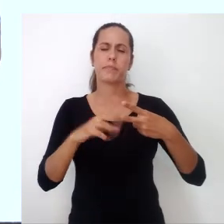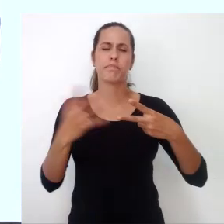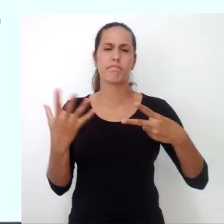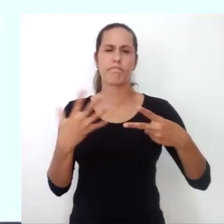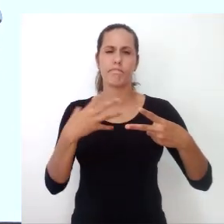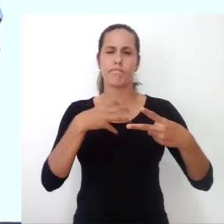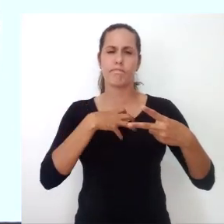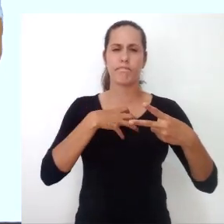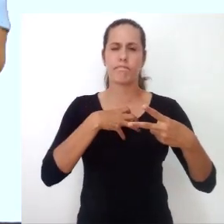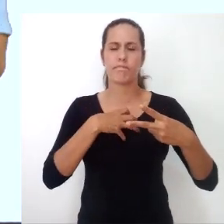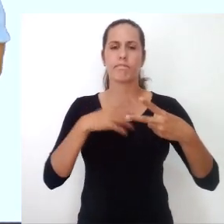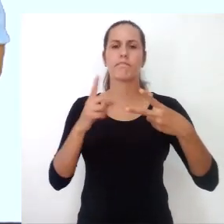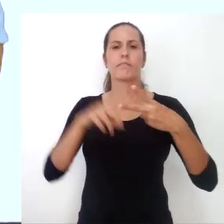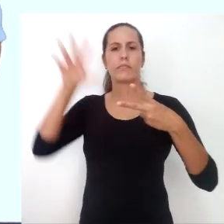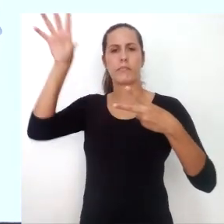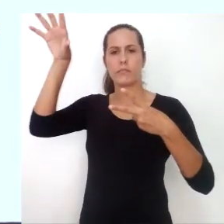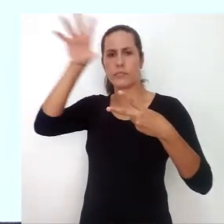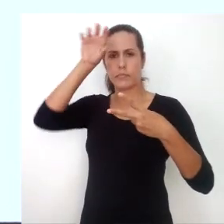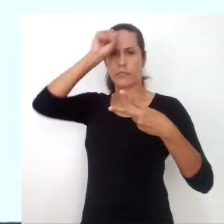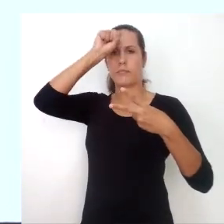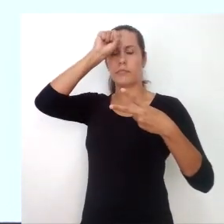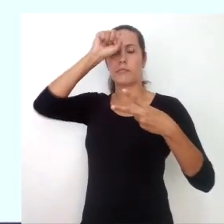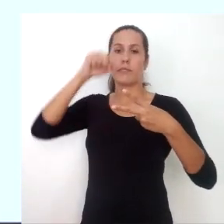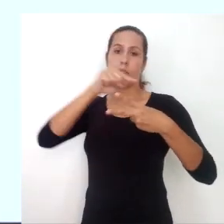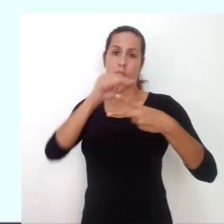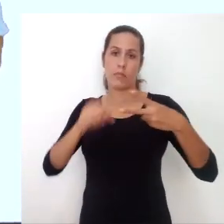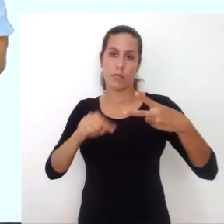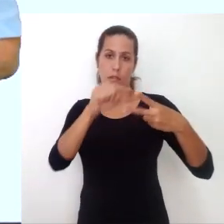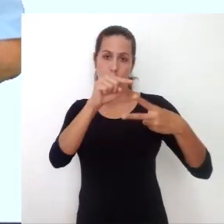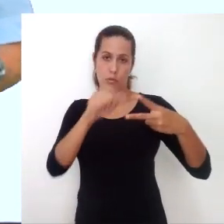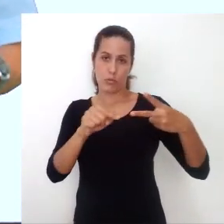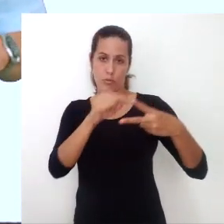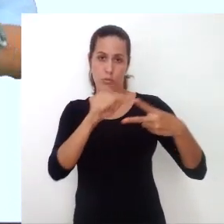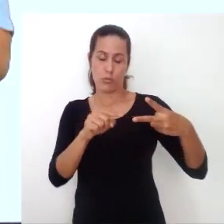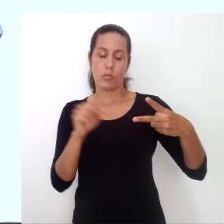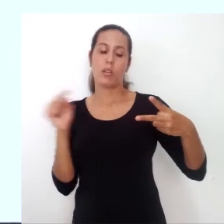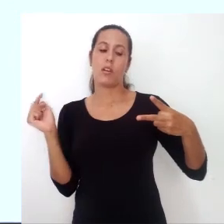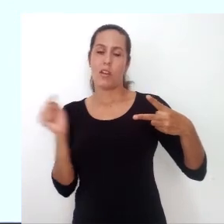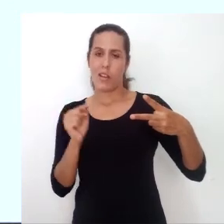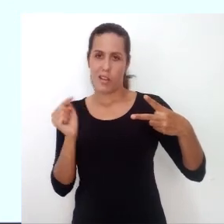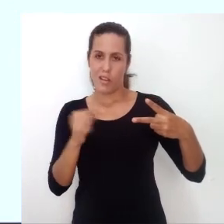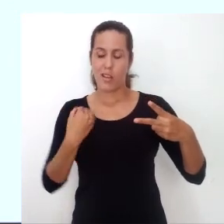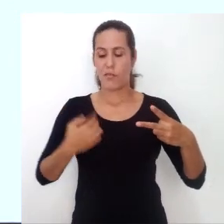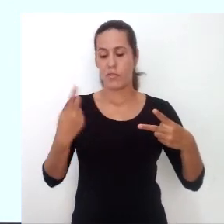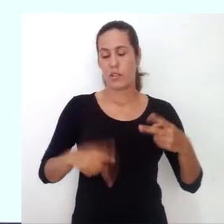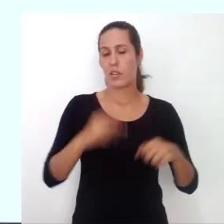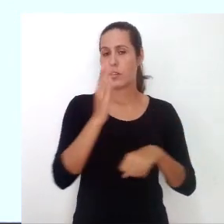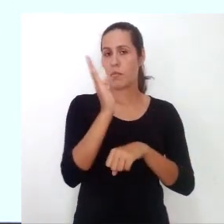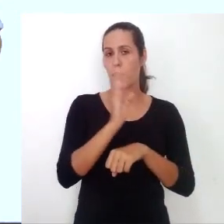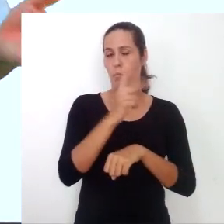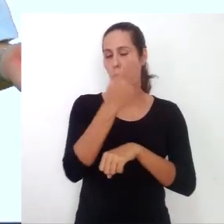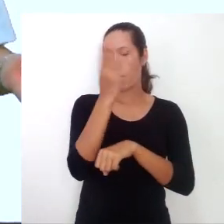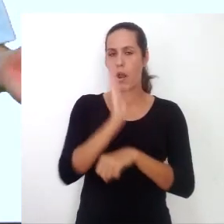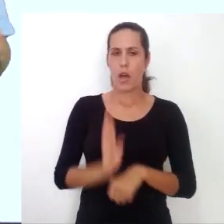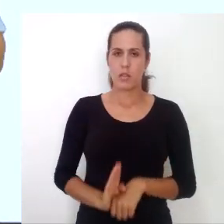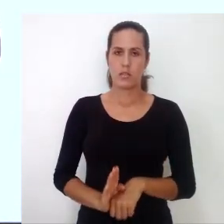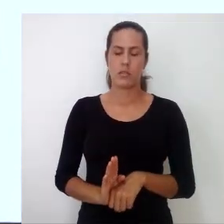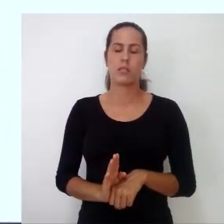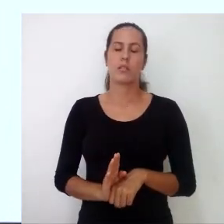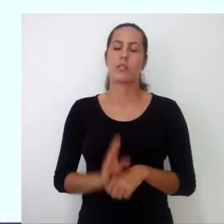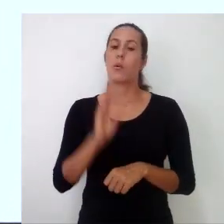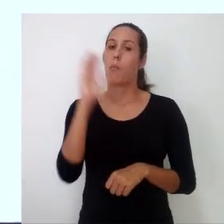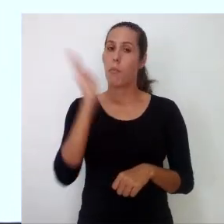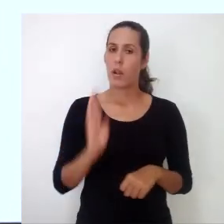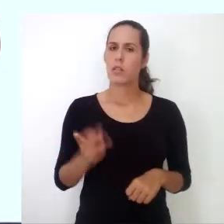o Candomblé, são exemplos de religiões que sofrem perseguição. Nesse segundo ponto, eu coloquei o seguinte: aqui no Brasil, aqui em